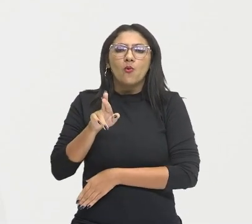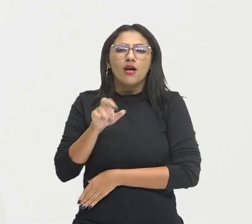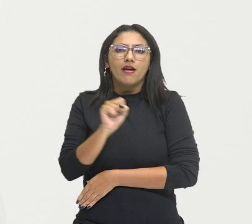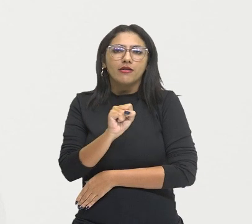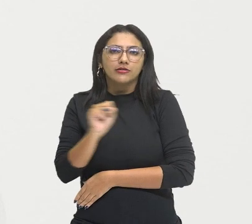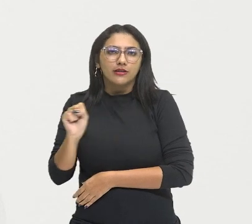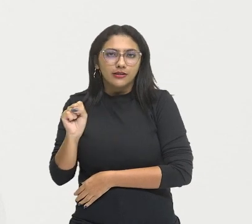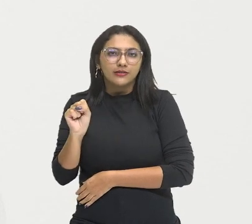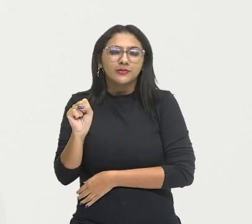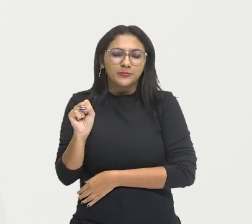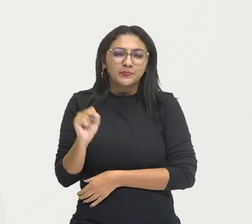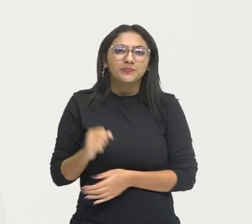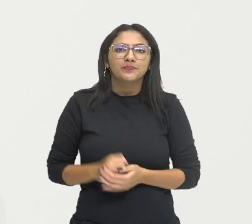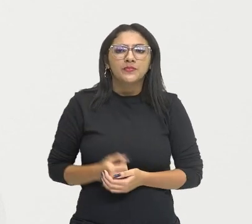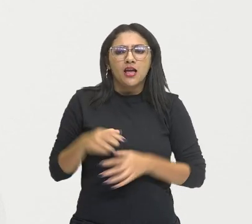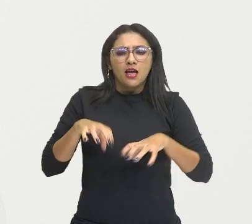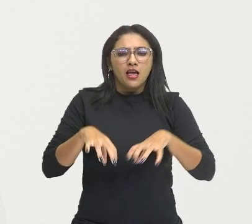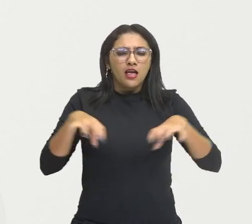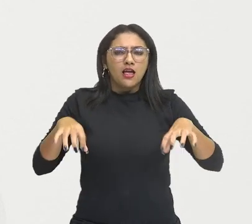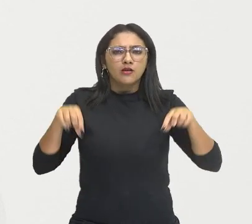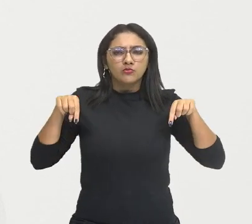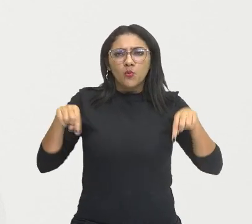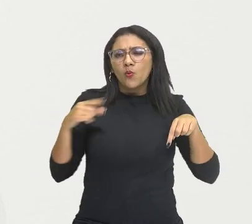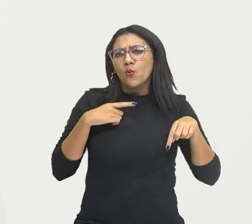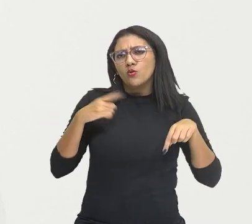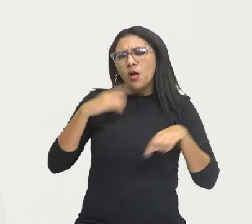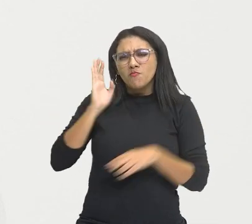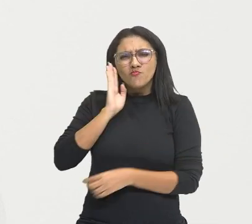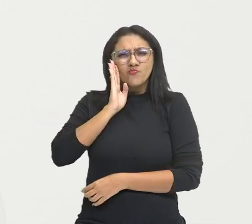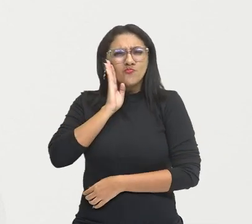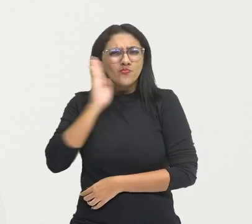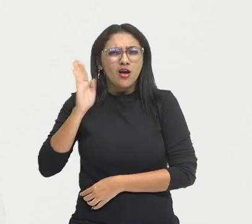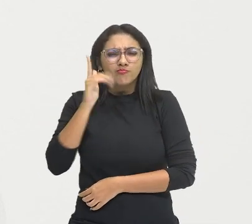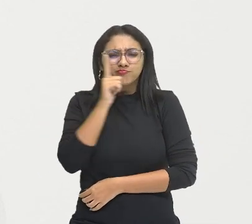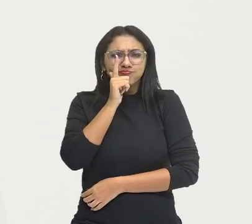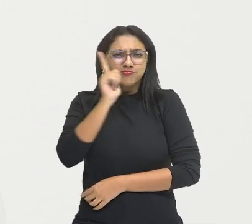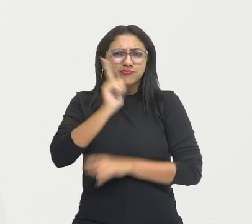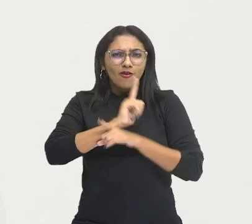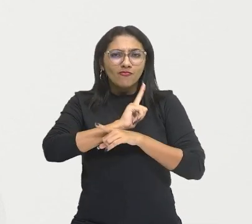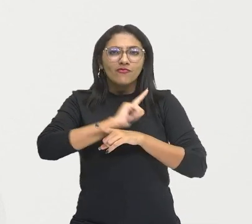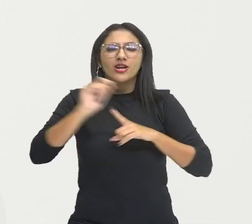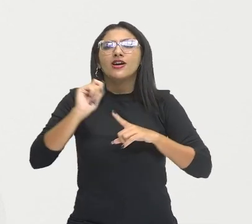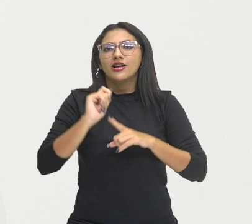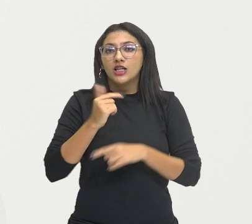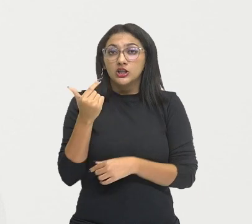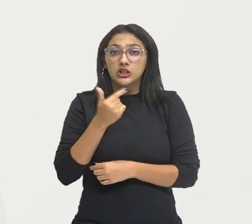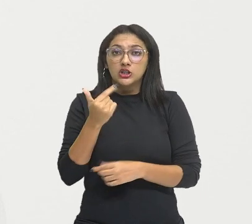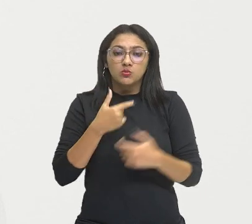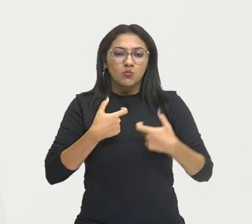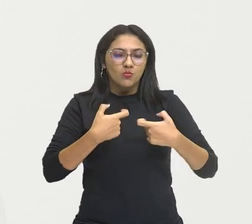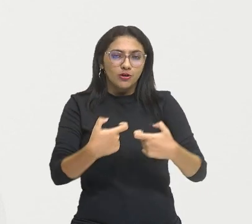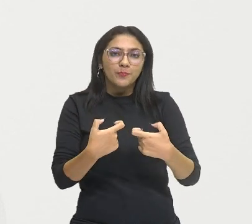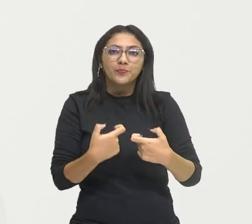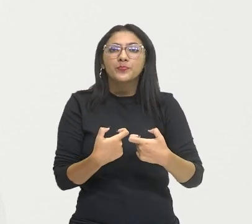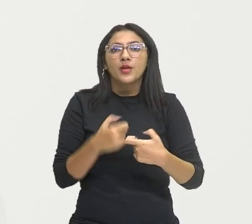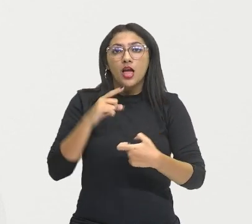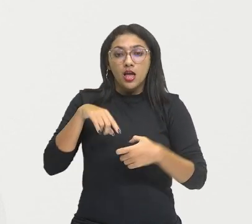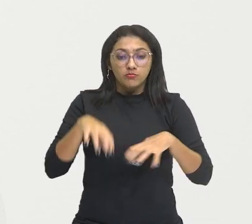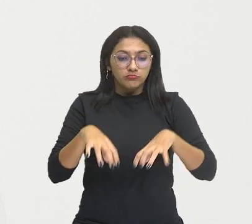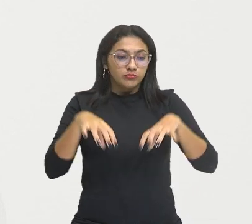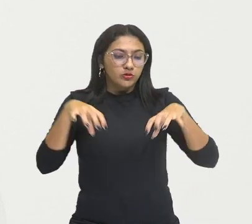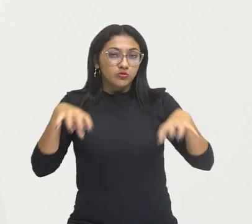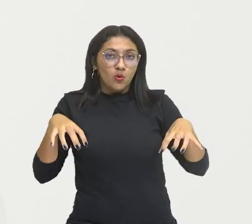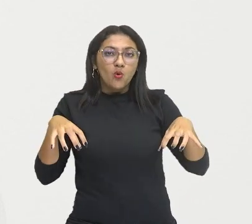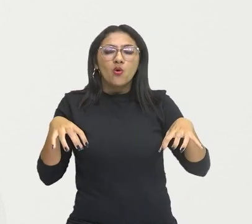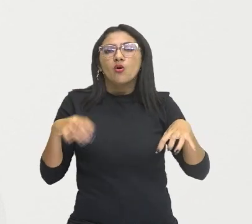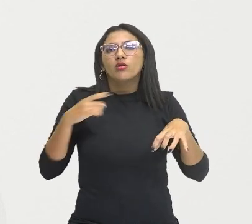bom? Eles surgiram, turma, como os grandes vencedores da Segunda Guerra Mundial. E são esses dois países que